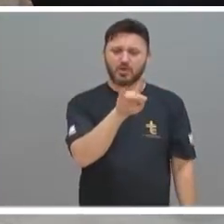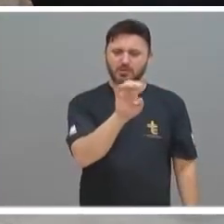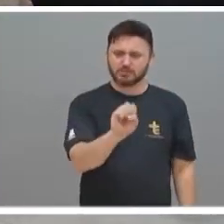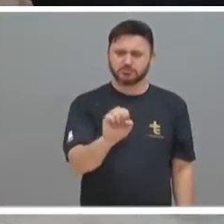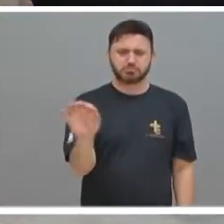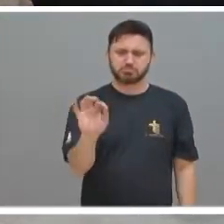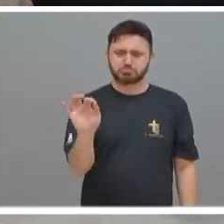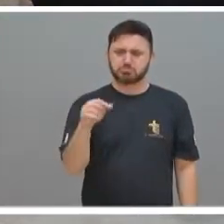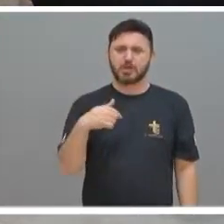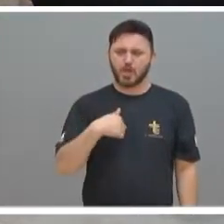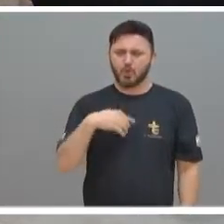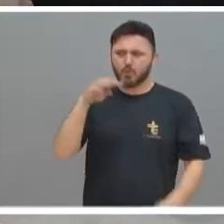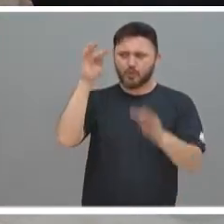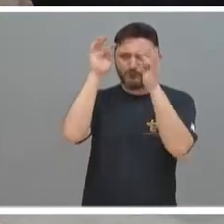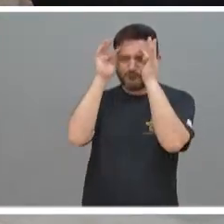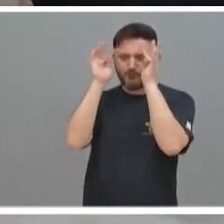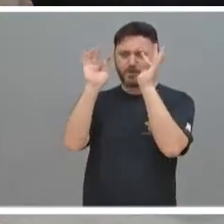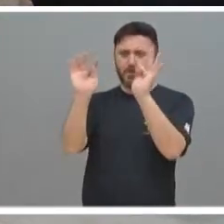Fui fiel.